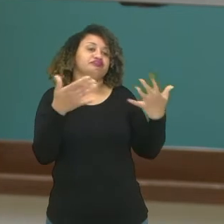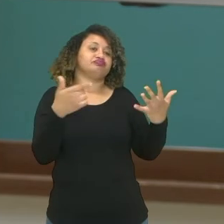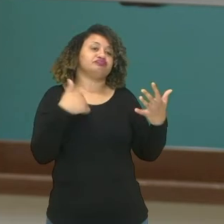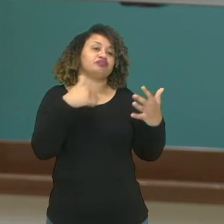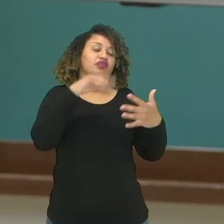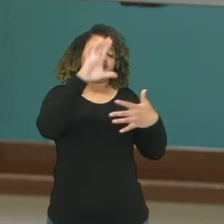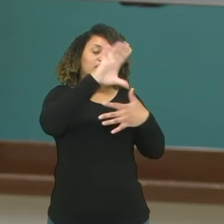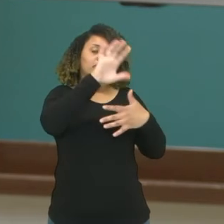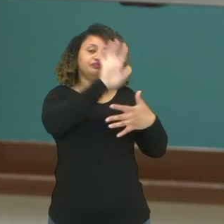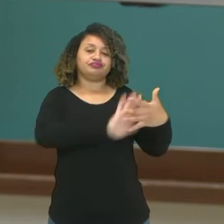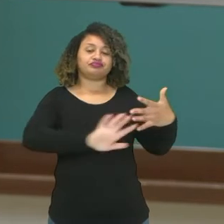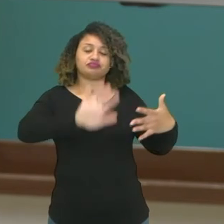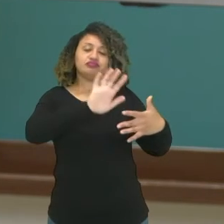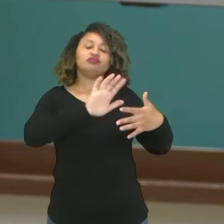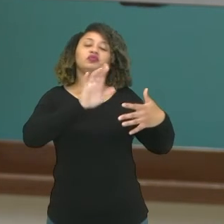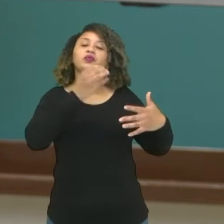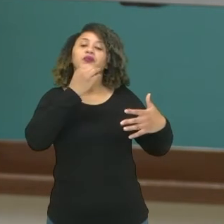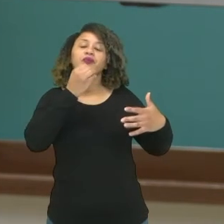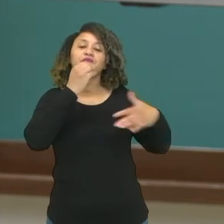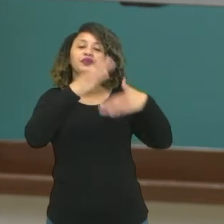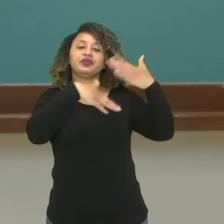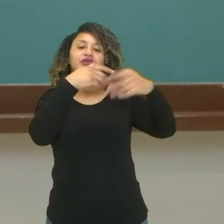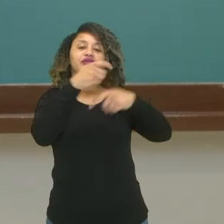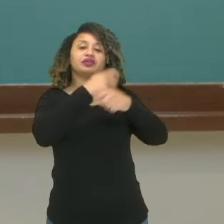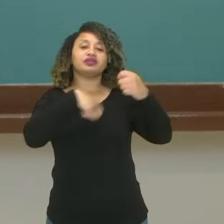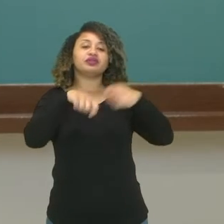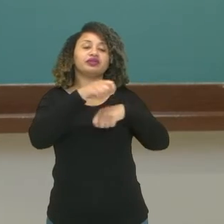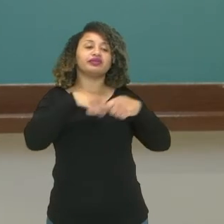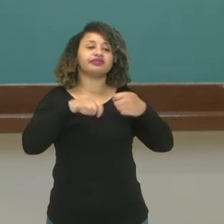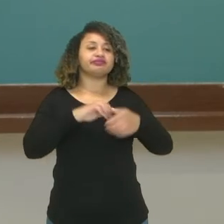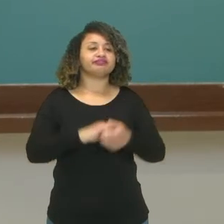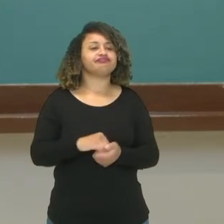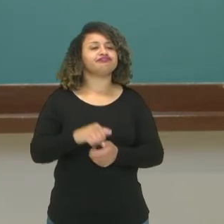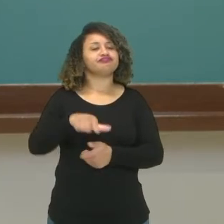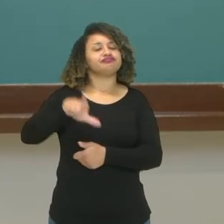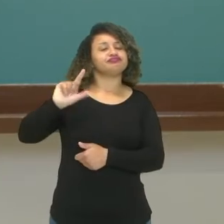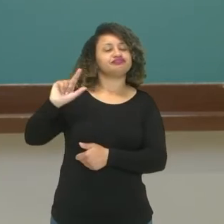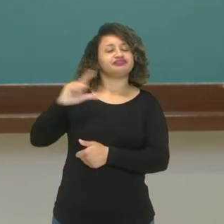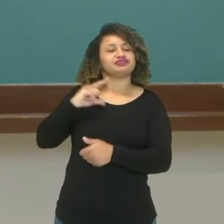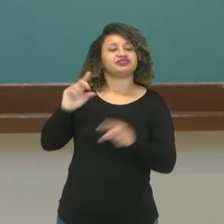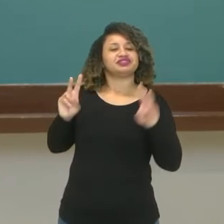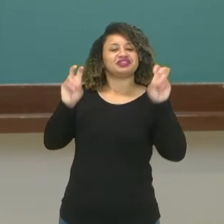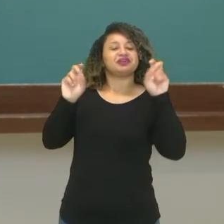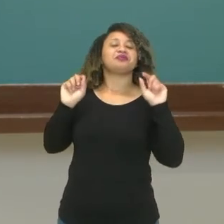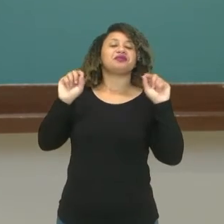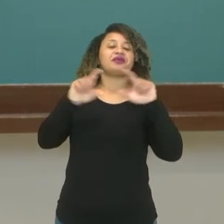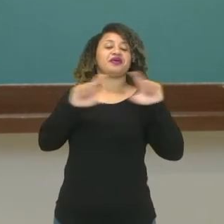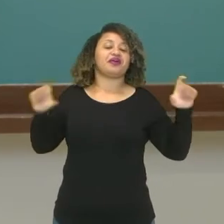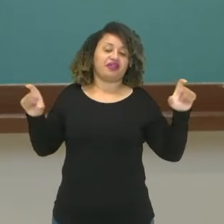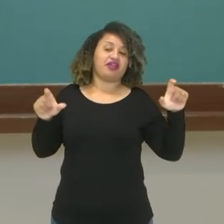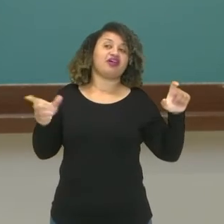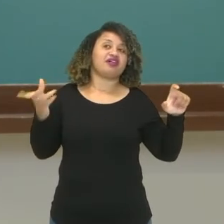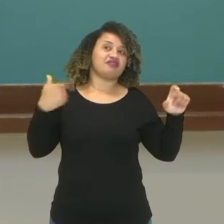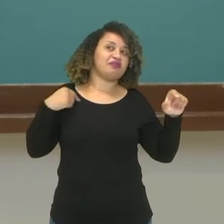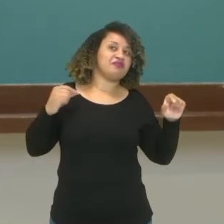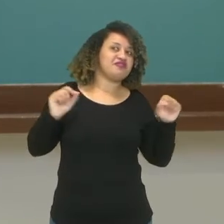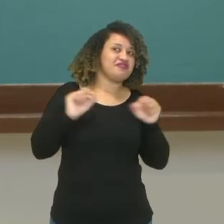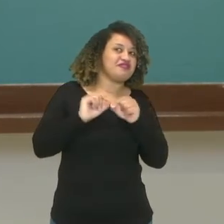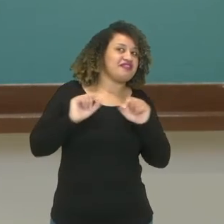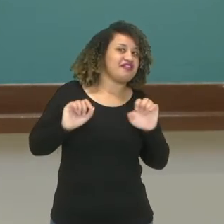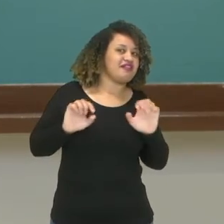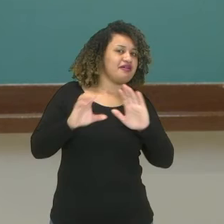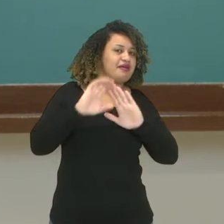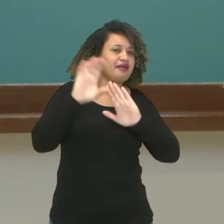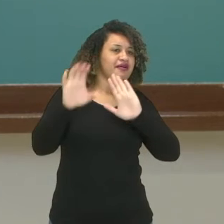é uma oportunidade para o desenvolvimento econômico. Tinha até um lema nessa época, né? Vamos fazer a América. Então, tem essa